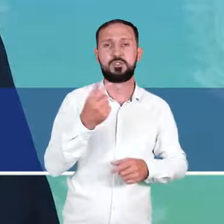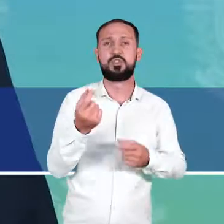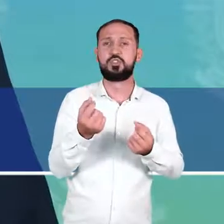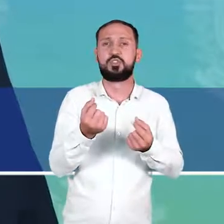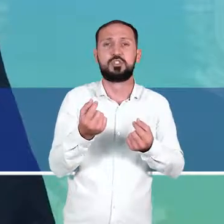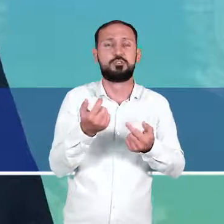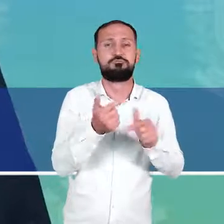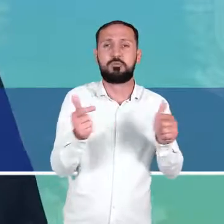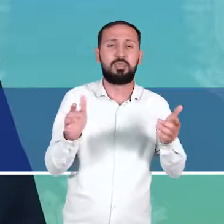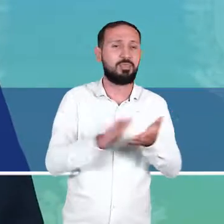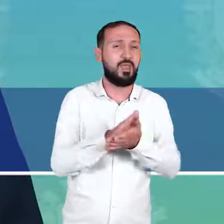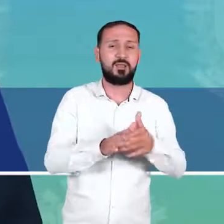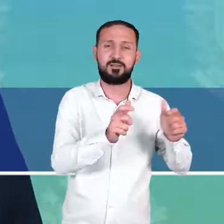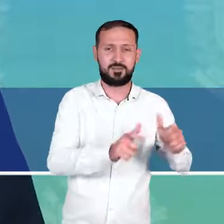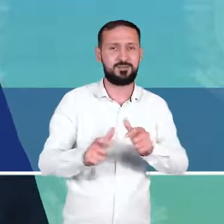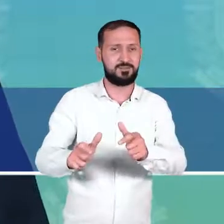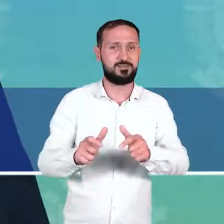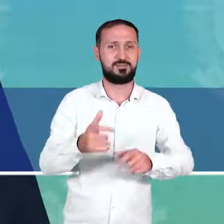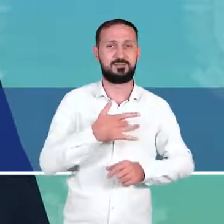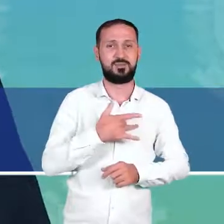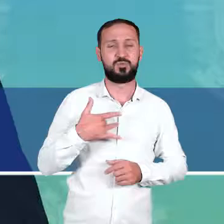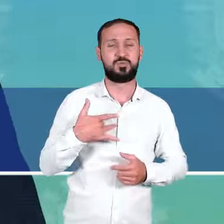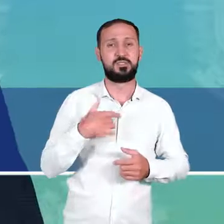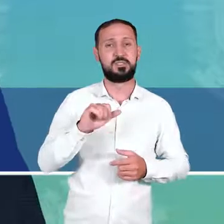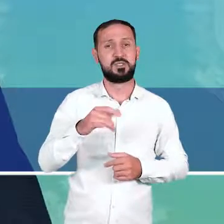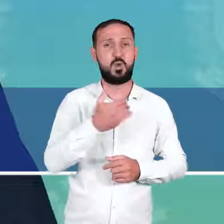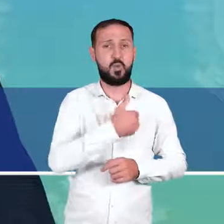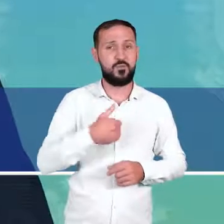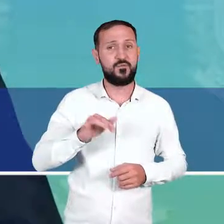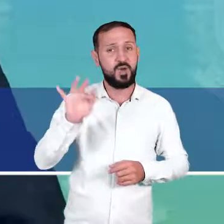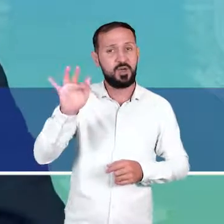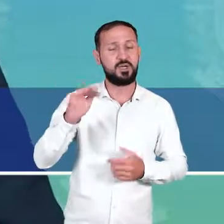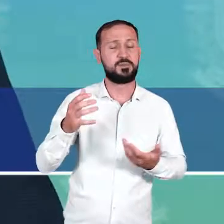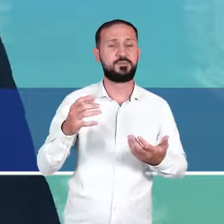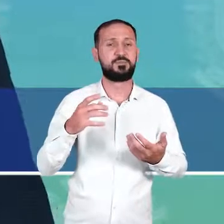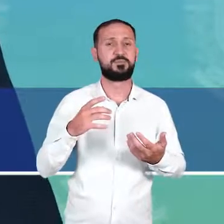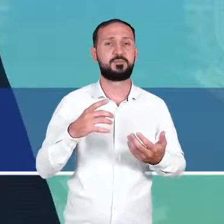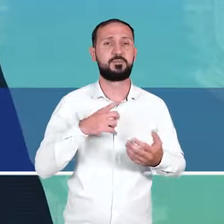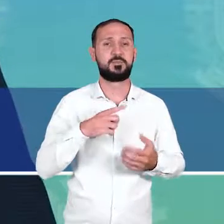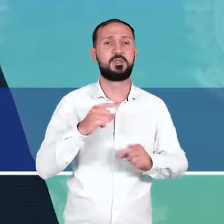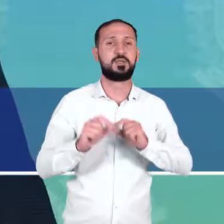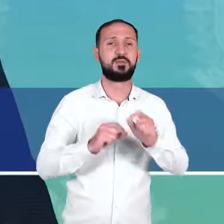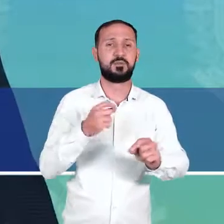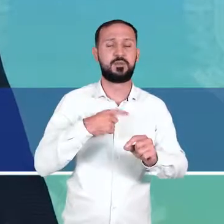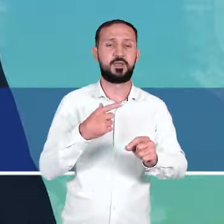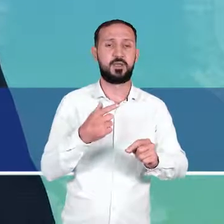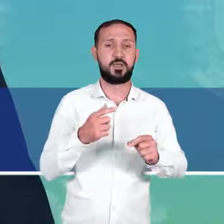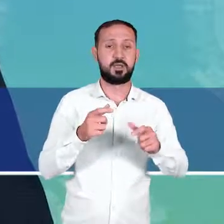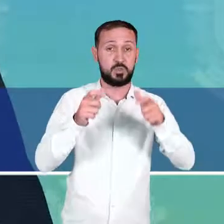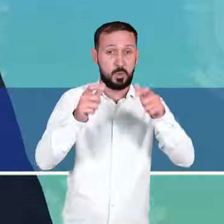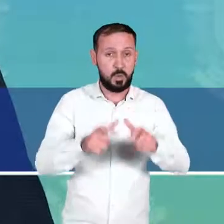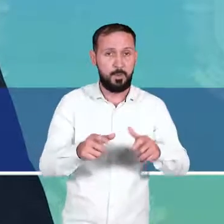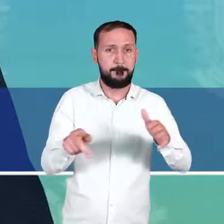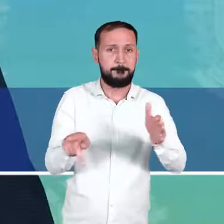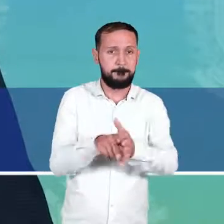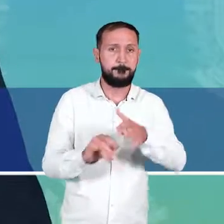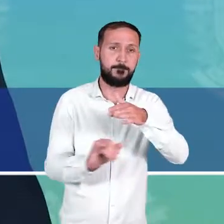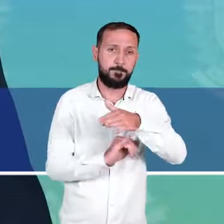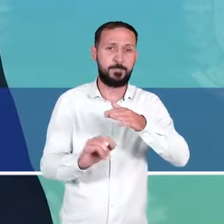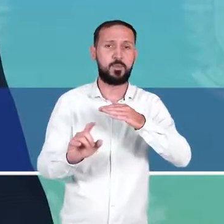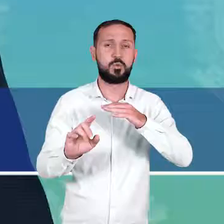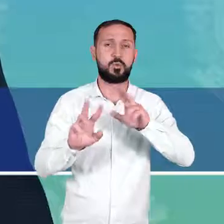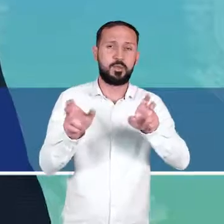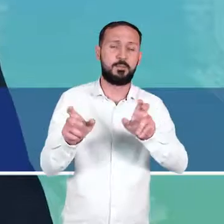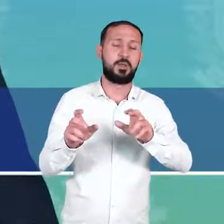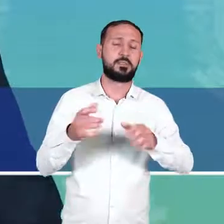de falta de dinheiro na área da saúde. Então, se o governo federal isentar esses entes públicos que cuidam da